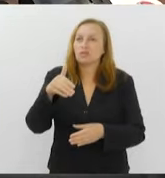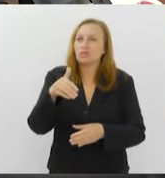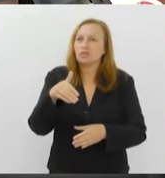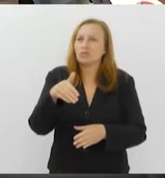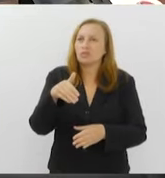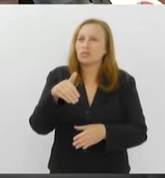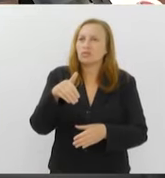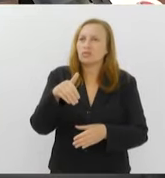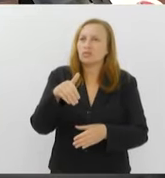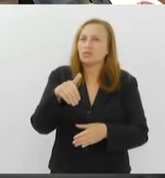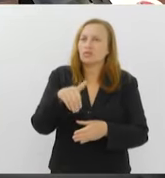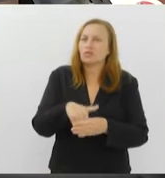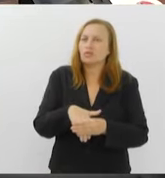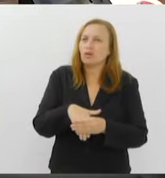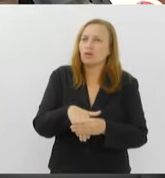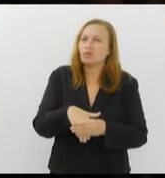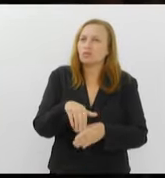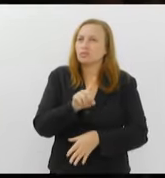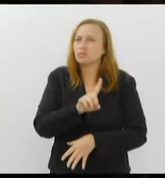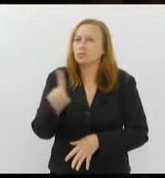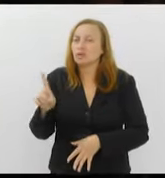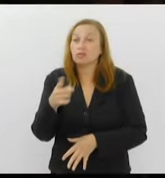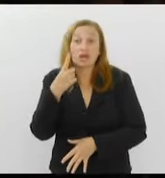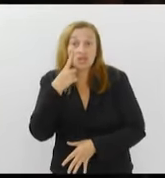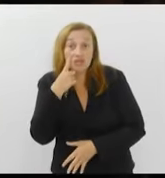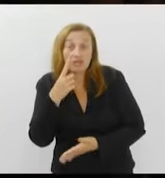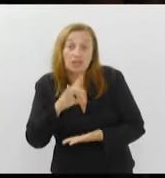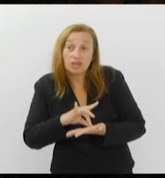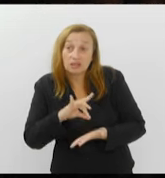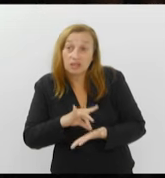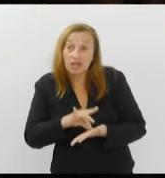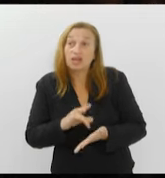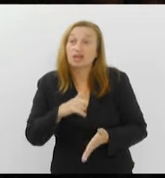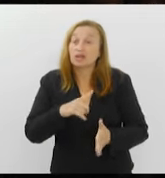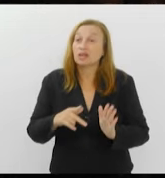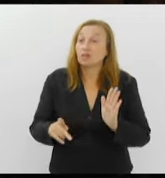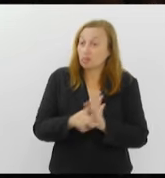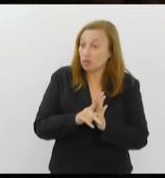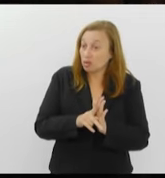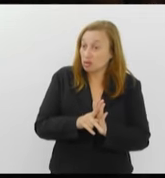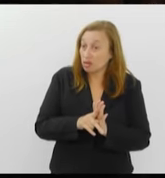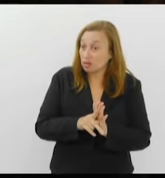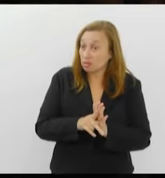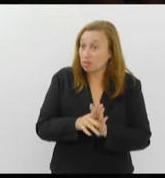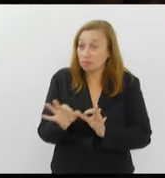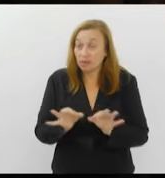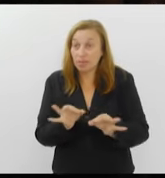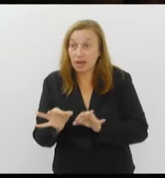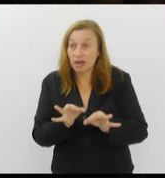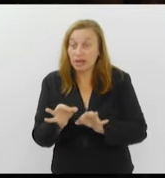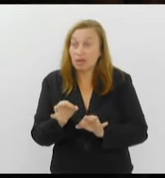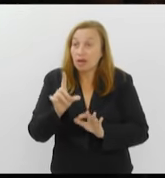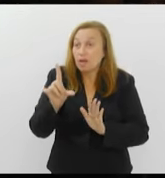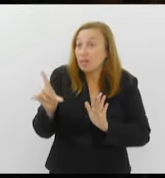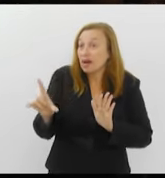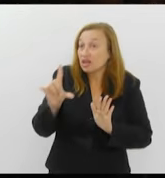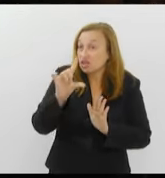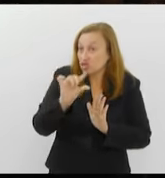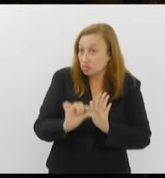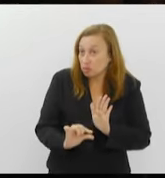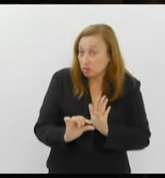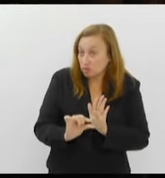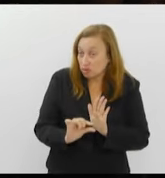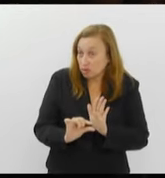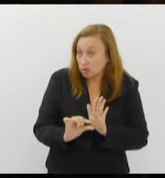Então, presidente, o que a gente está vendo, na verdade, é que tem um projeto que é feito sob encomenda para reduzir a oxigenação